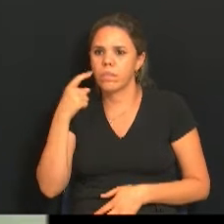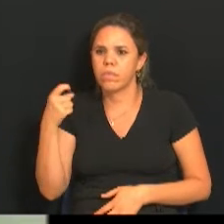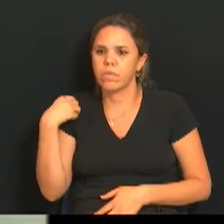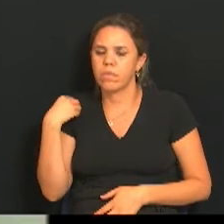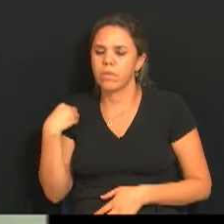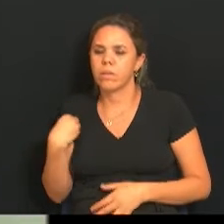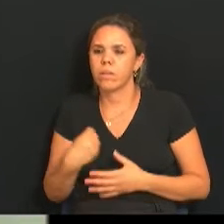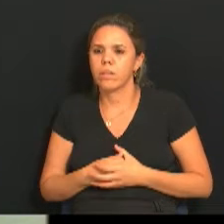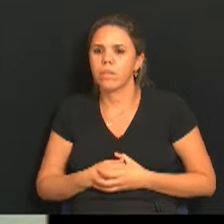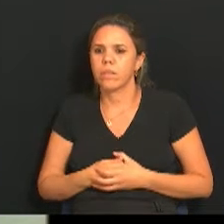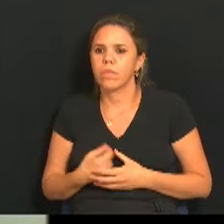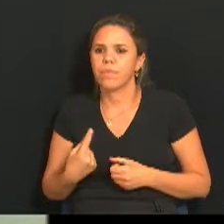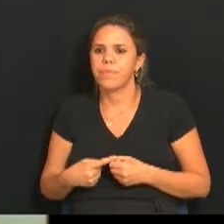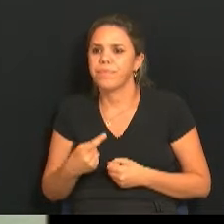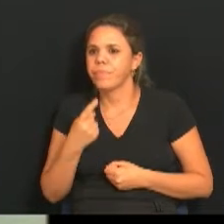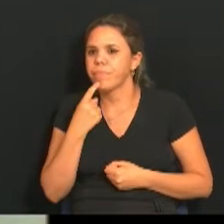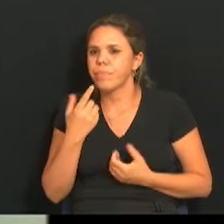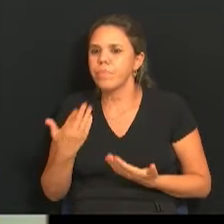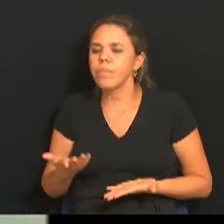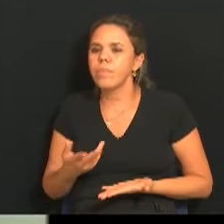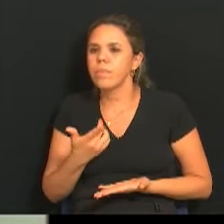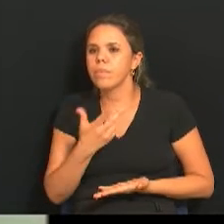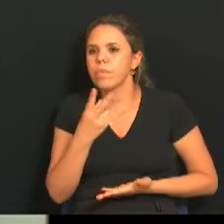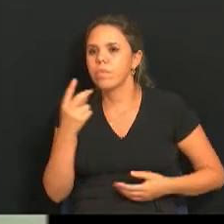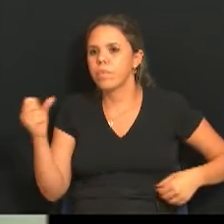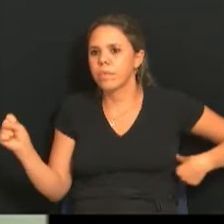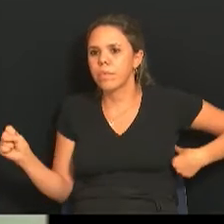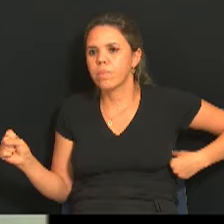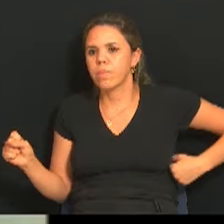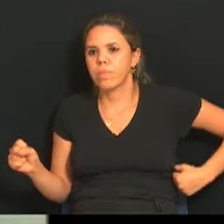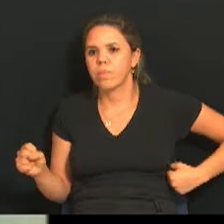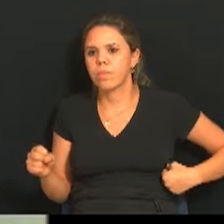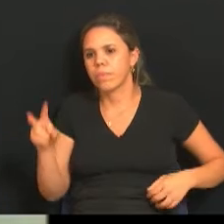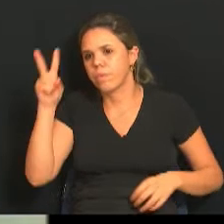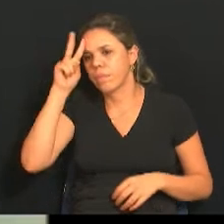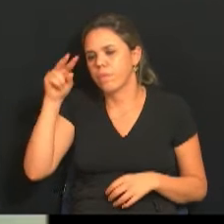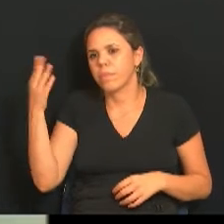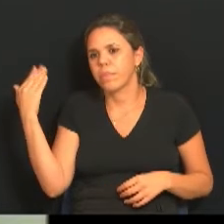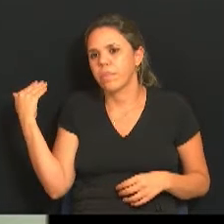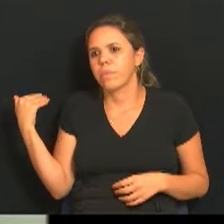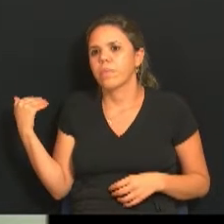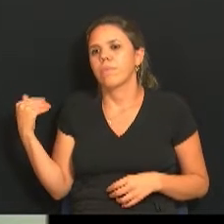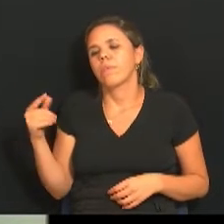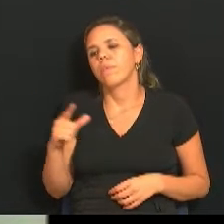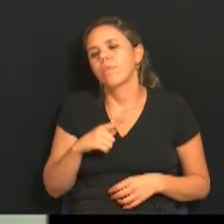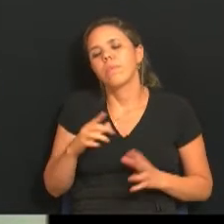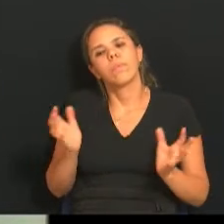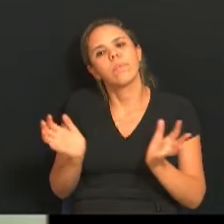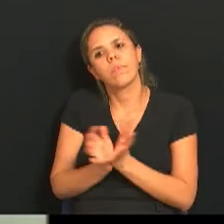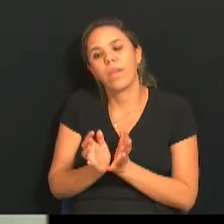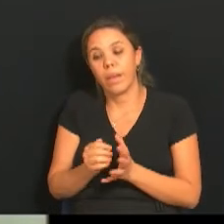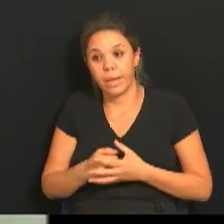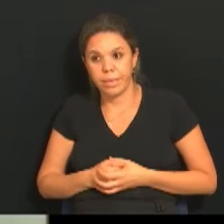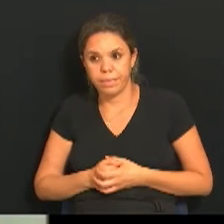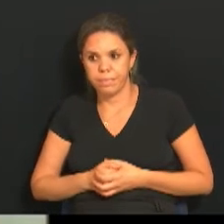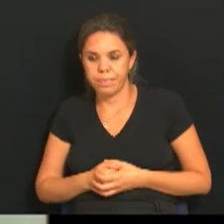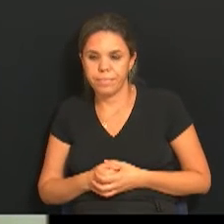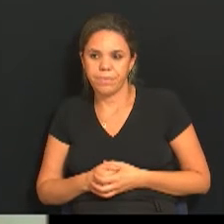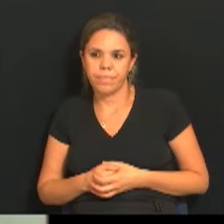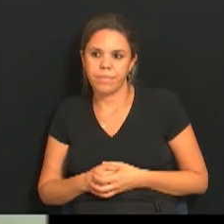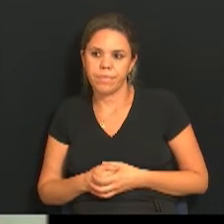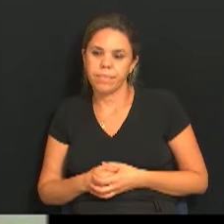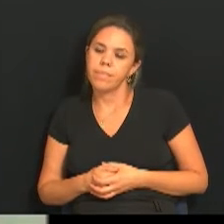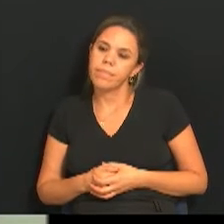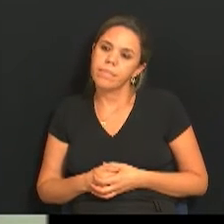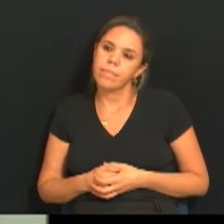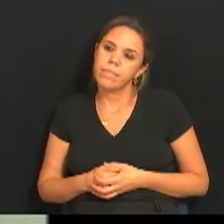No município de Campinas, em 2008, acho que o Salvetti vai lembrar bem, porque teve uma comissão, né, Salvetti, né, vereador, que